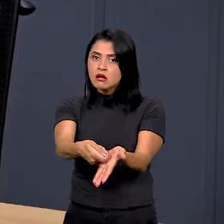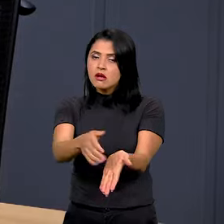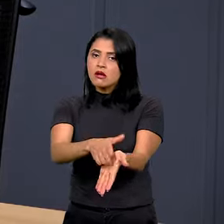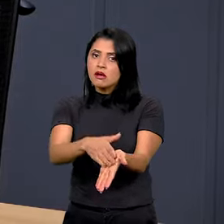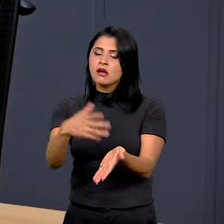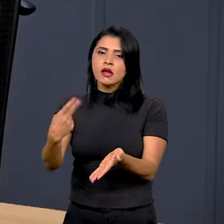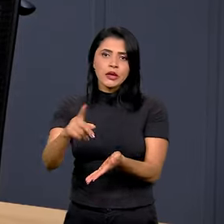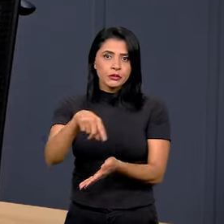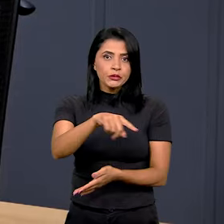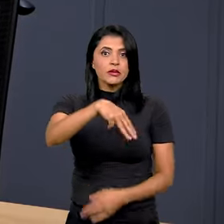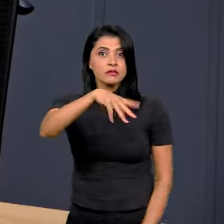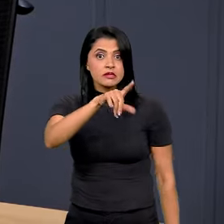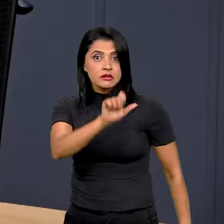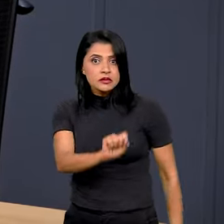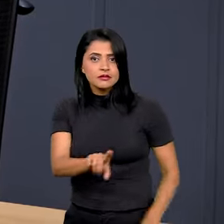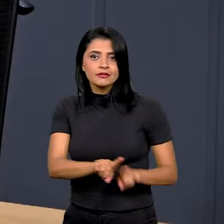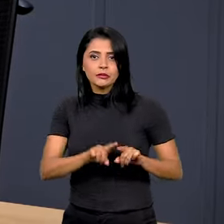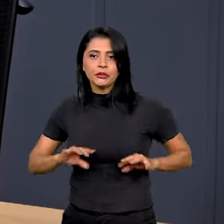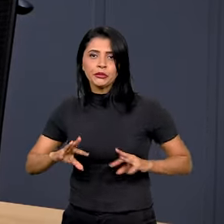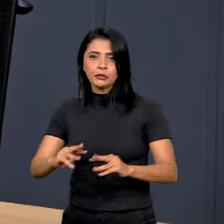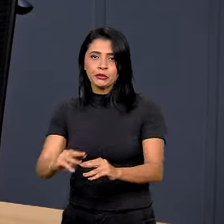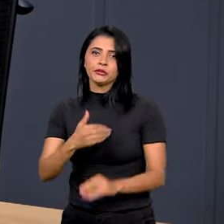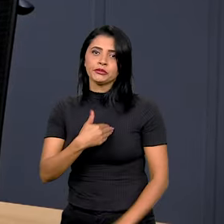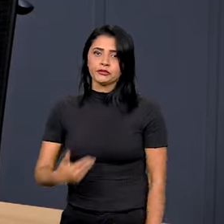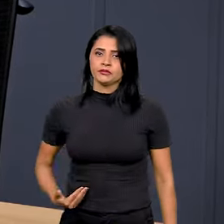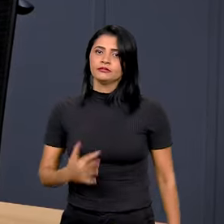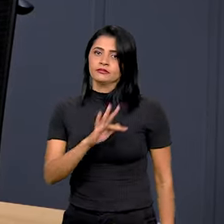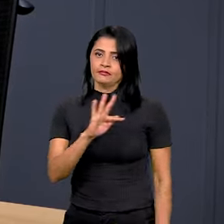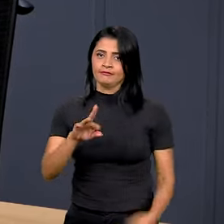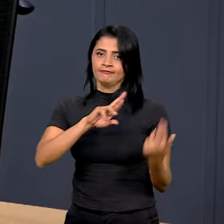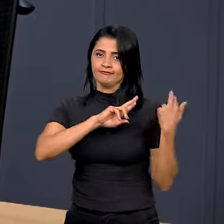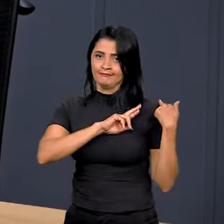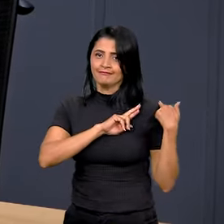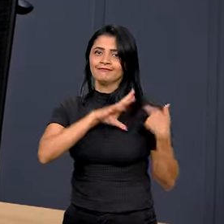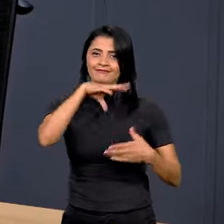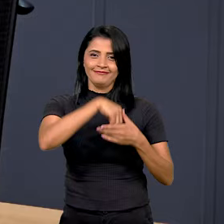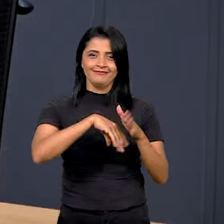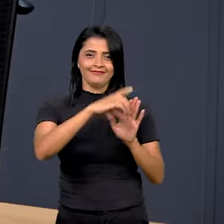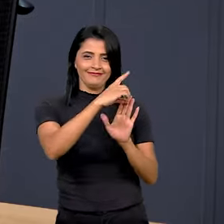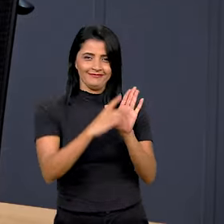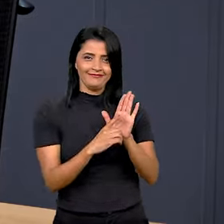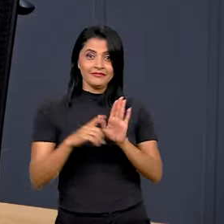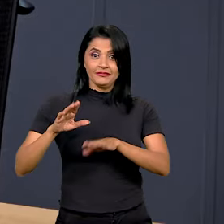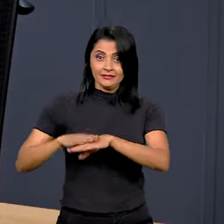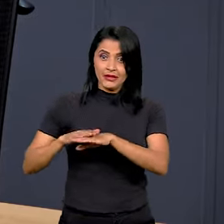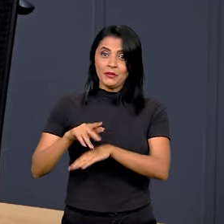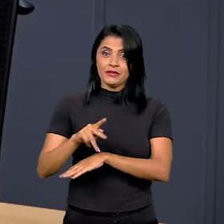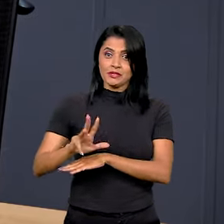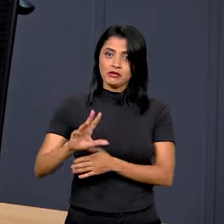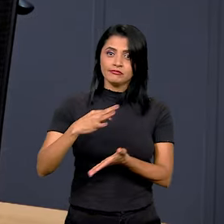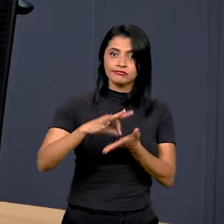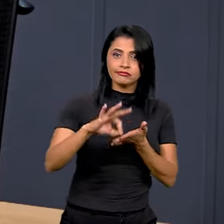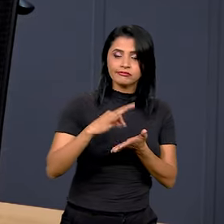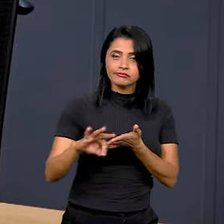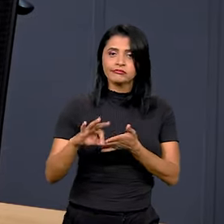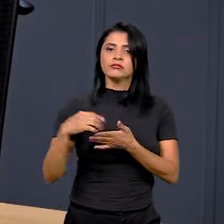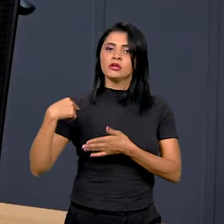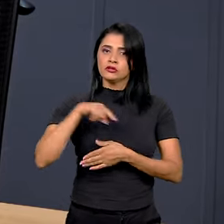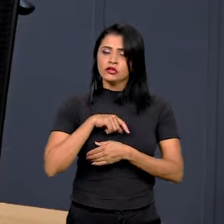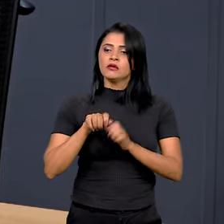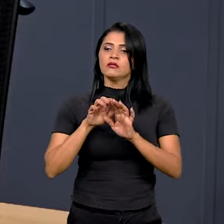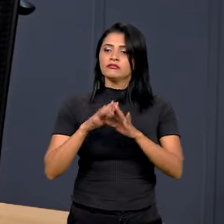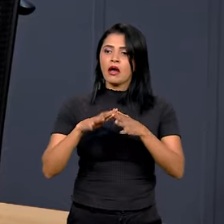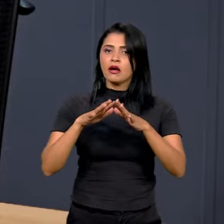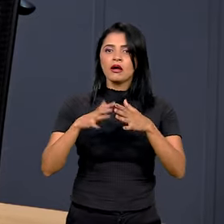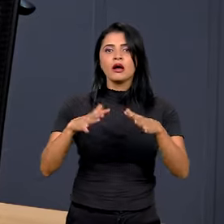obrigação uma atribuição não só do MDS mas de todo o governo federal é isso tá colocado no decreto do presidente Lula né A lógica é que a gente vai expandir